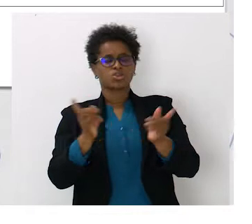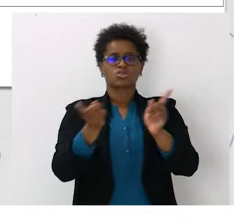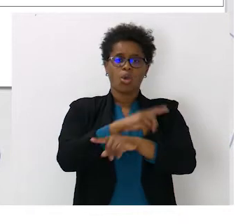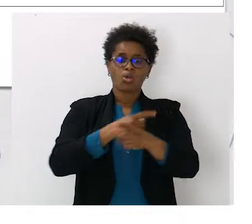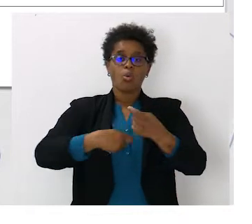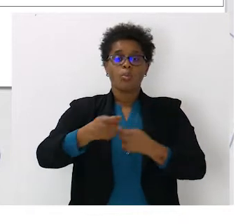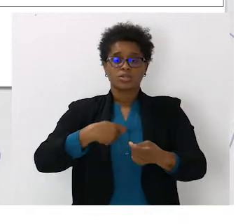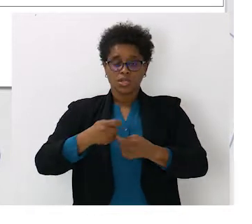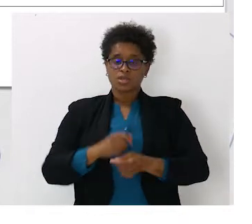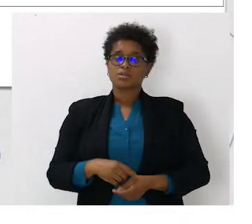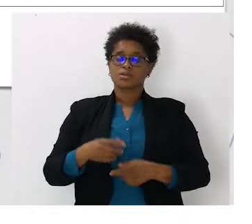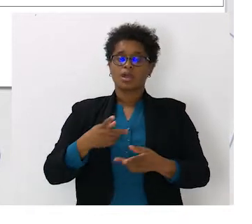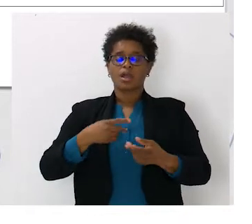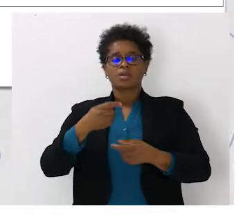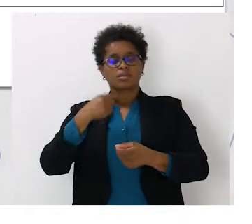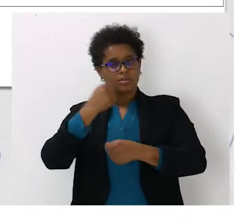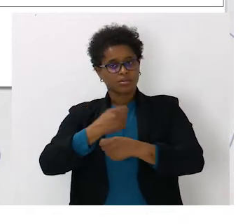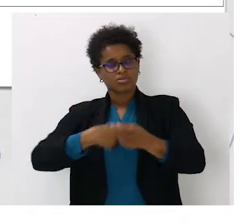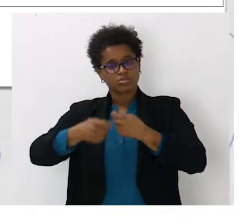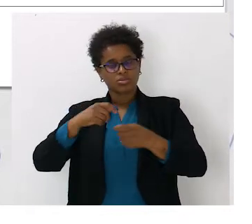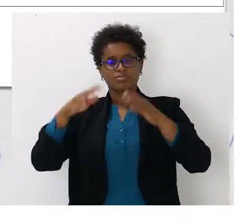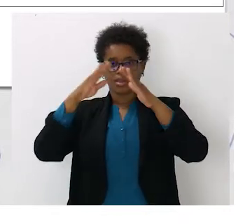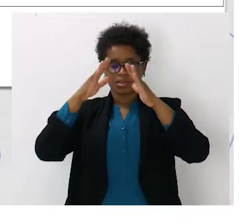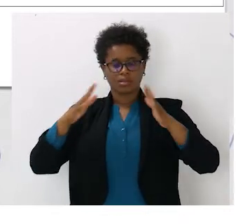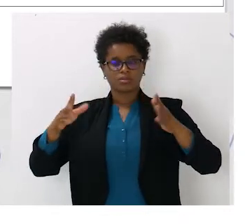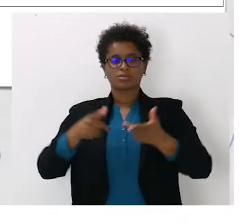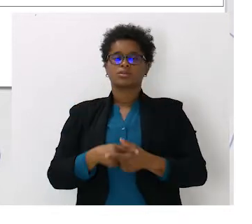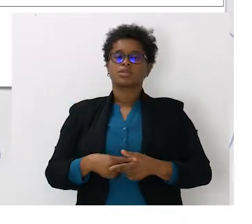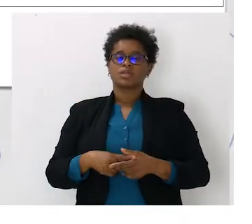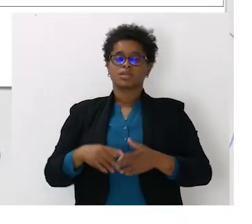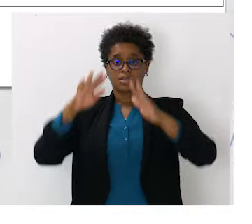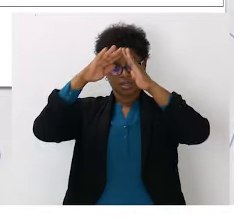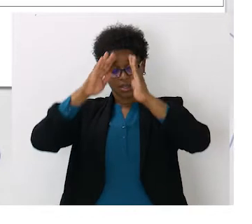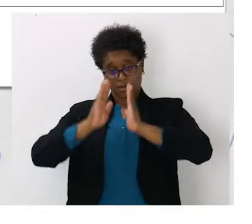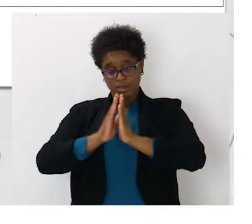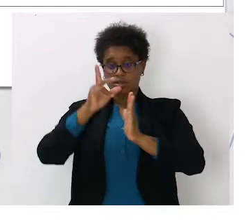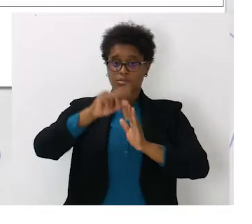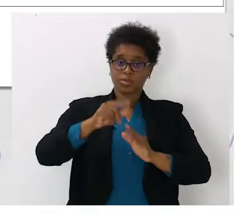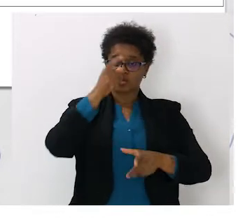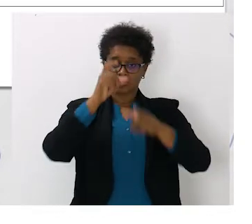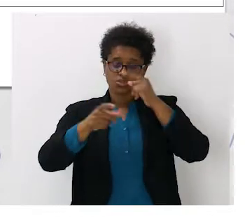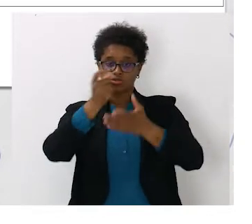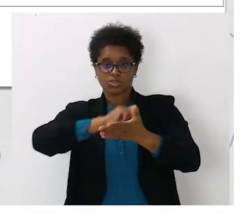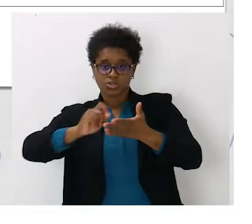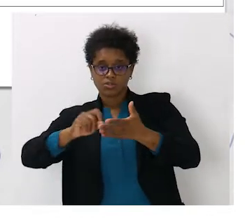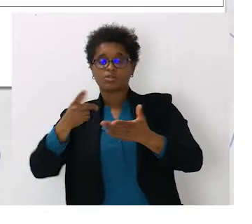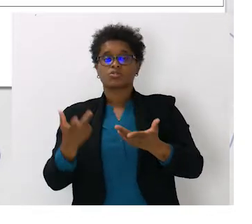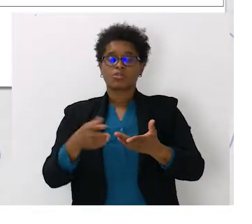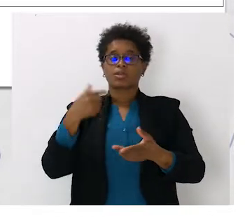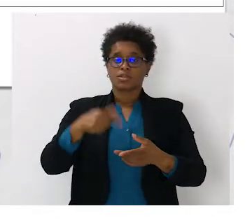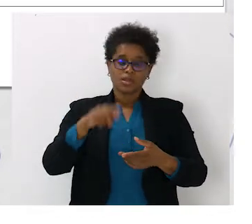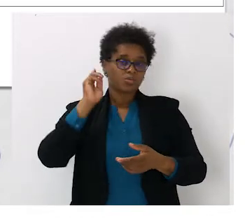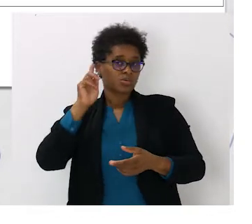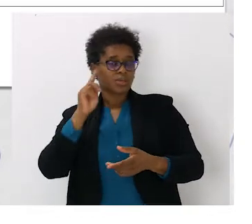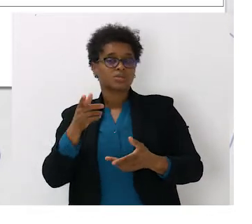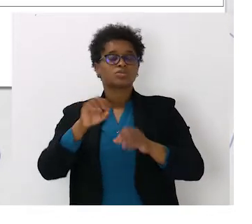trocas comerciais, administrar o palácio e os templos. Os escribas passaram, sim, a ter